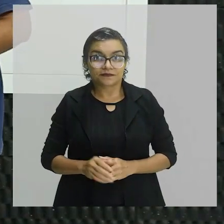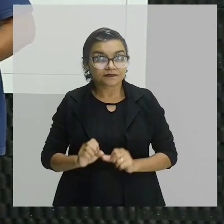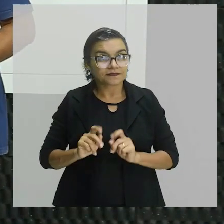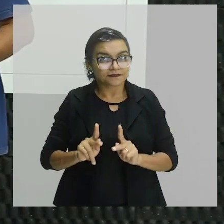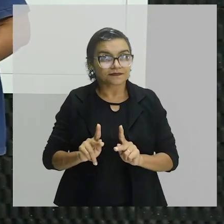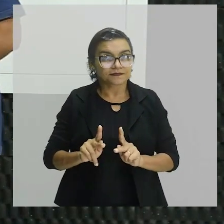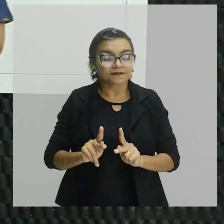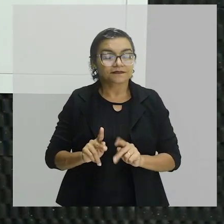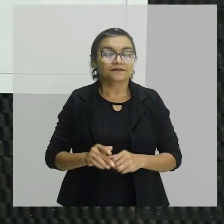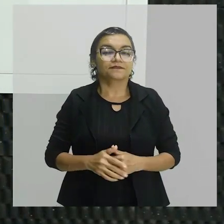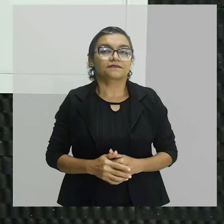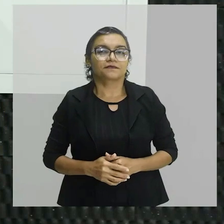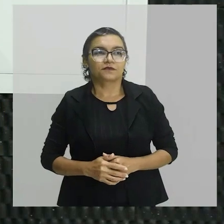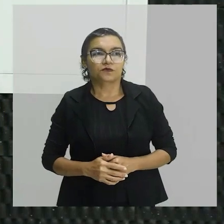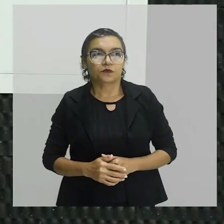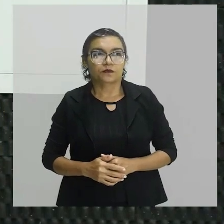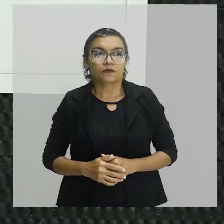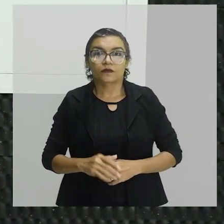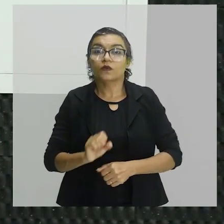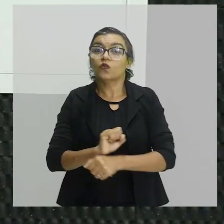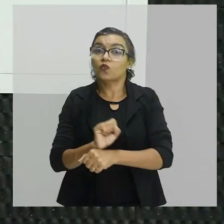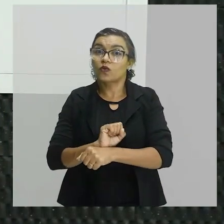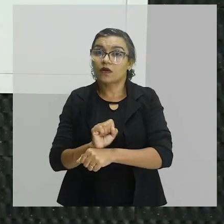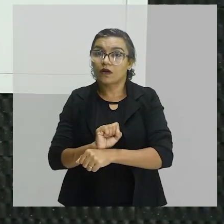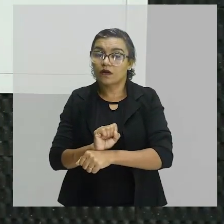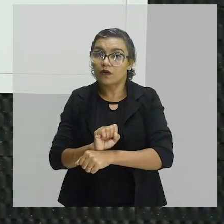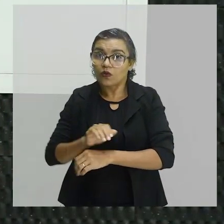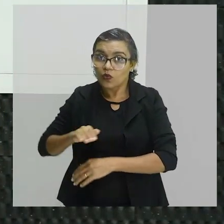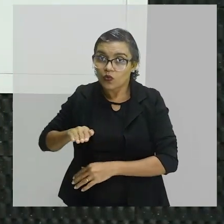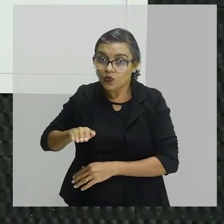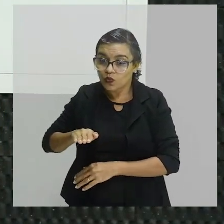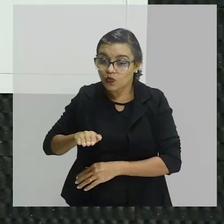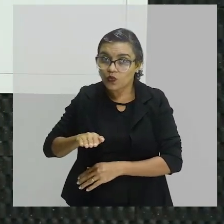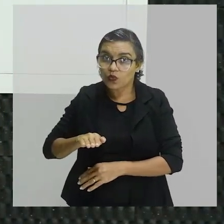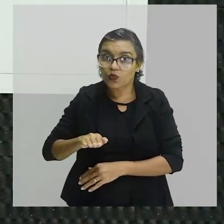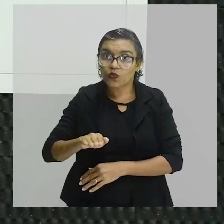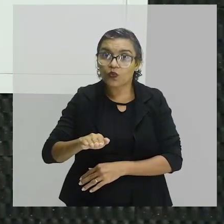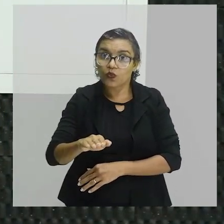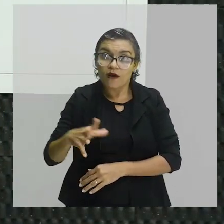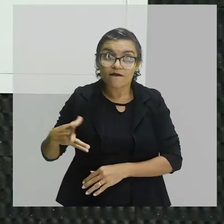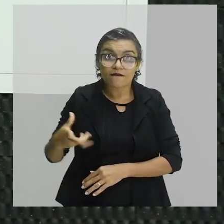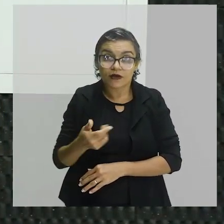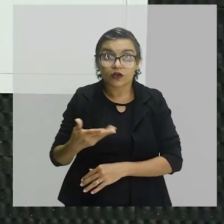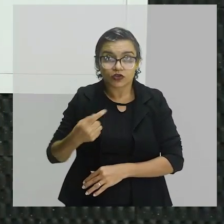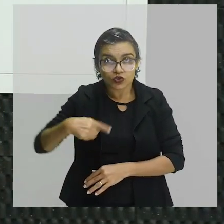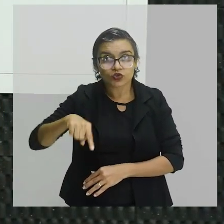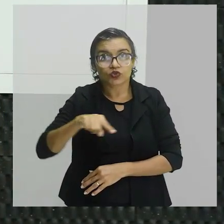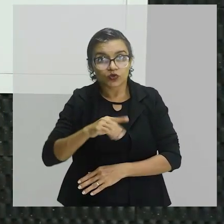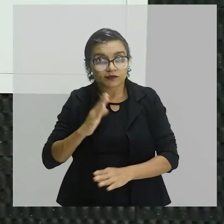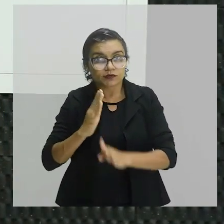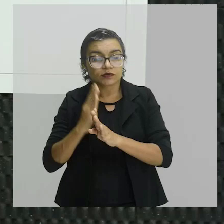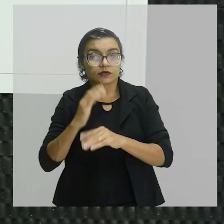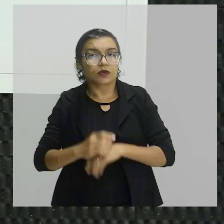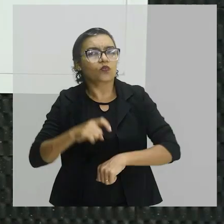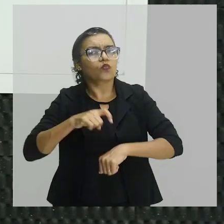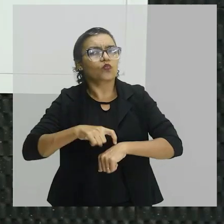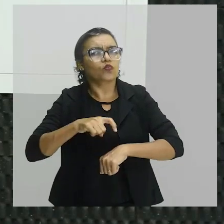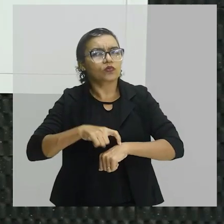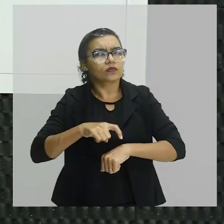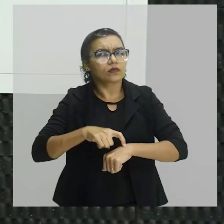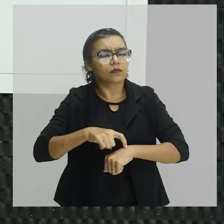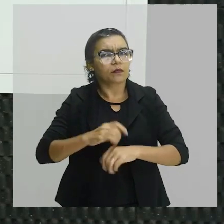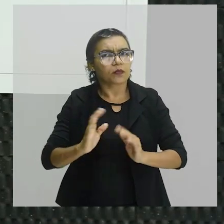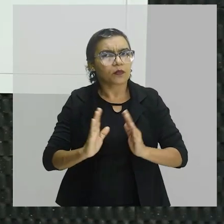Ok? 50 centímetros. Esse veículo vai passar com uma velocidade que é o que a gente vai medir. Ok? E o tempo em que ele vai fazer isso é